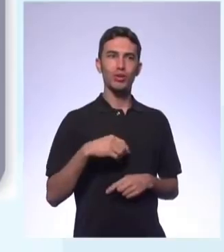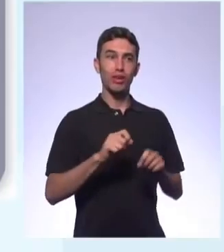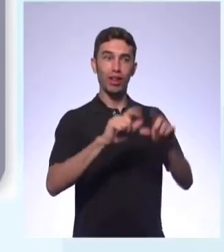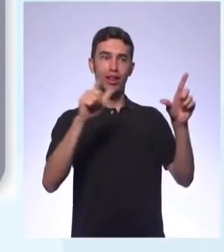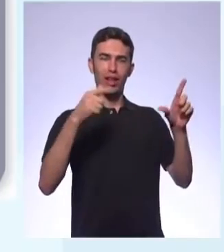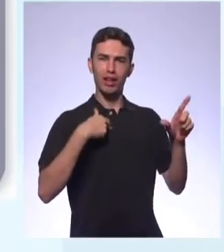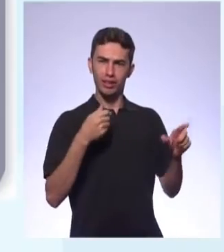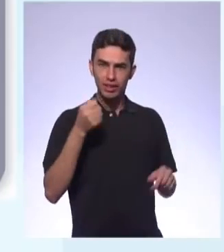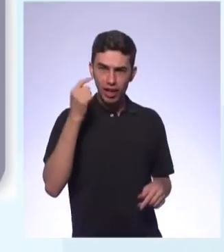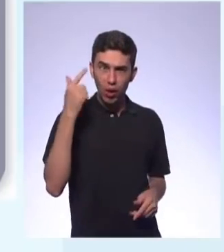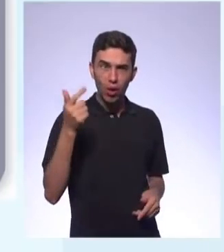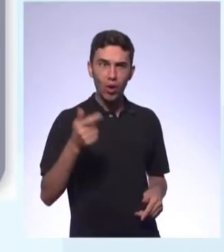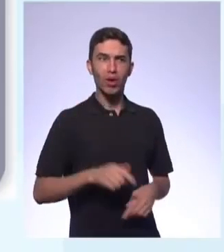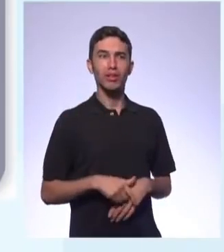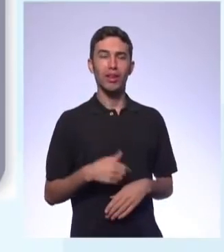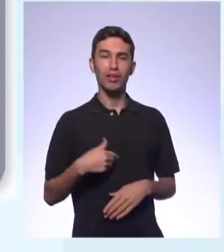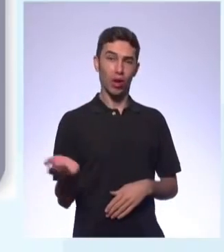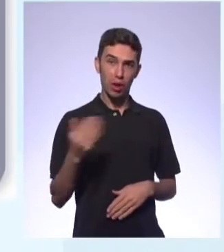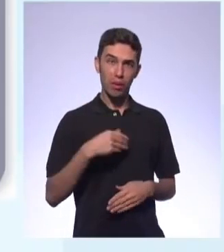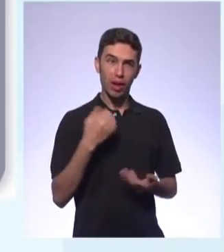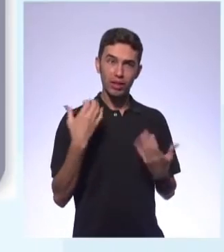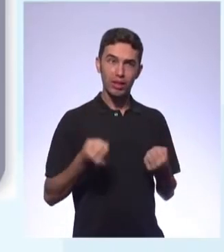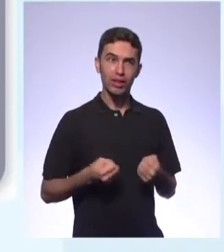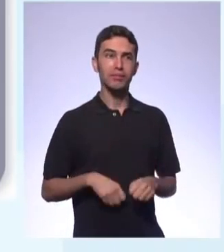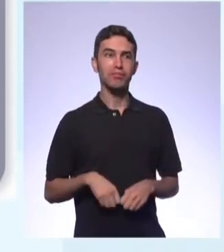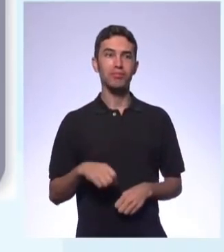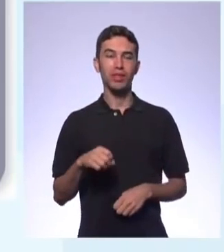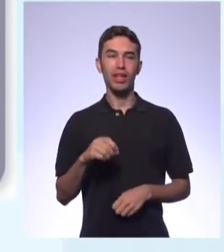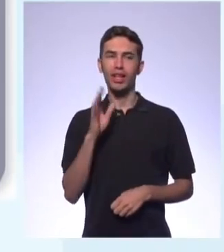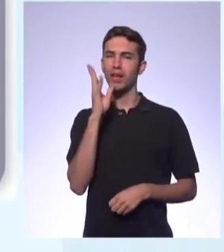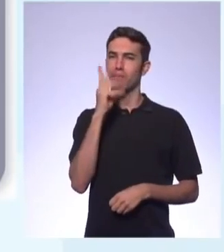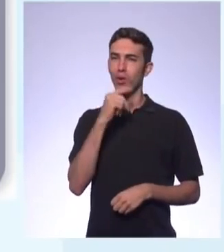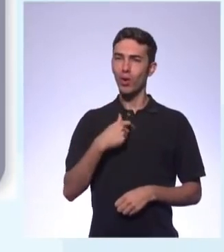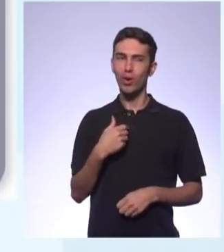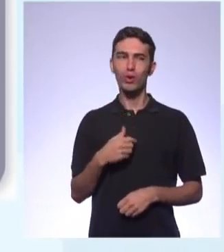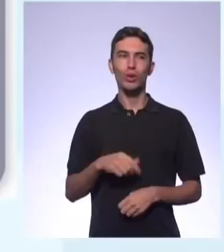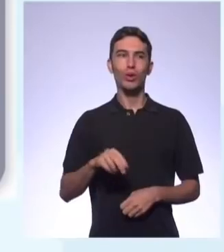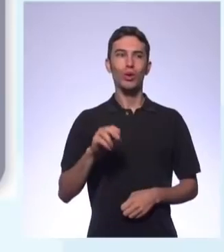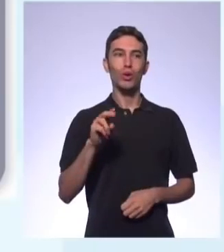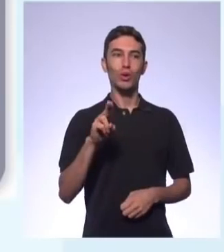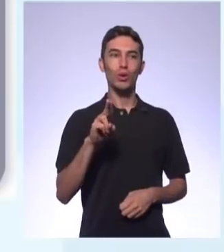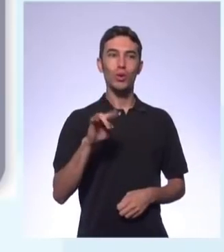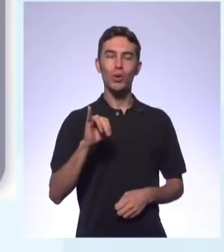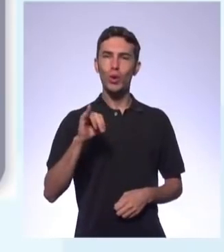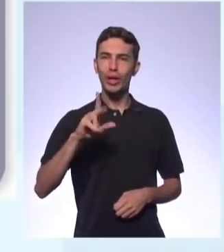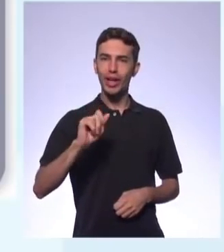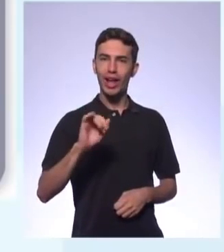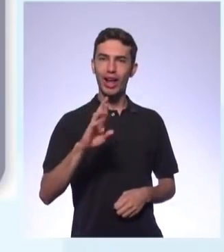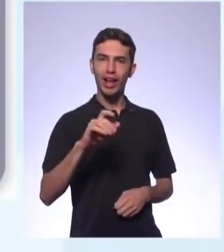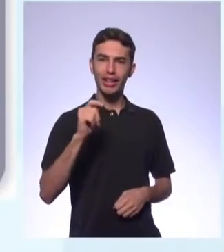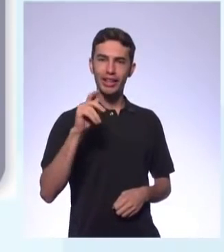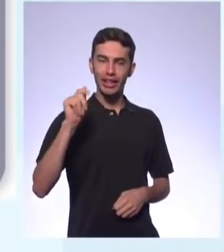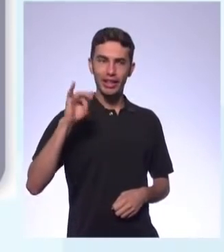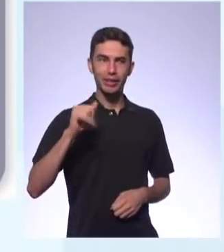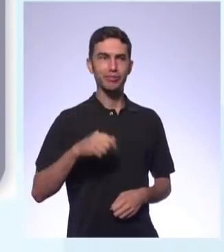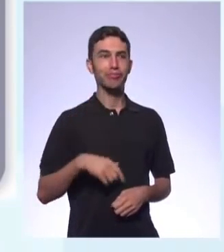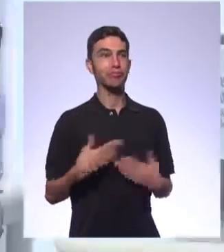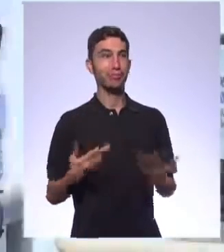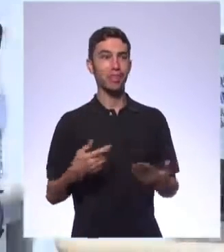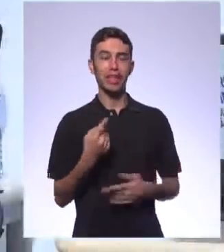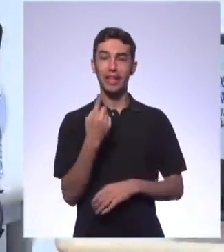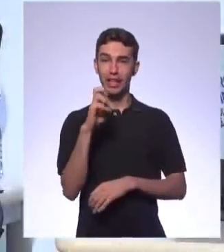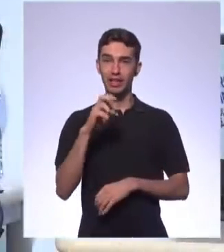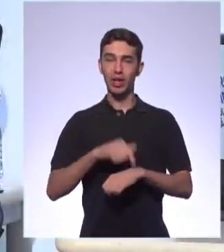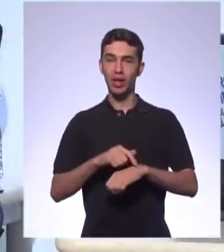aqui. 15 horas, pegou? Hashtag partiu. Então, gente, hoje isso aqui é uma situação que a gente vê